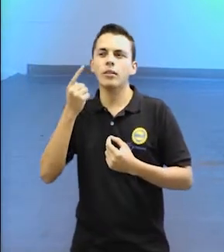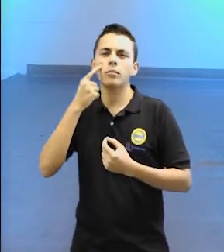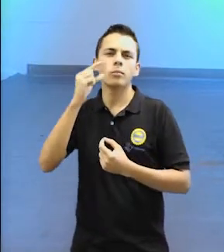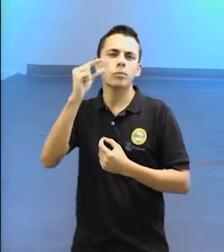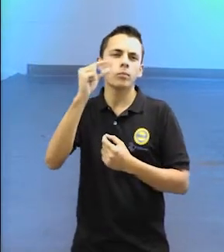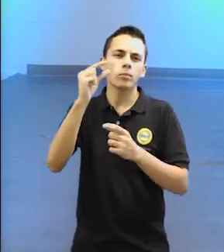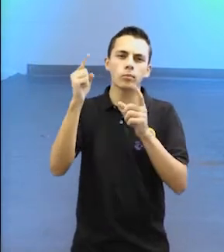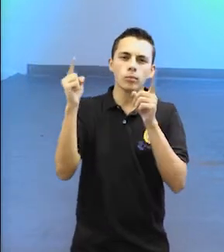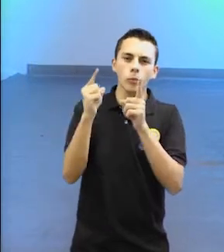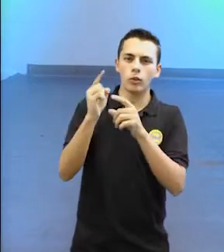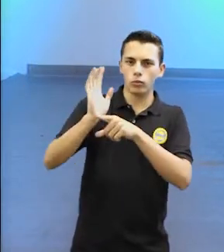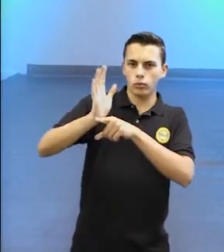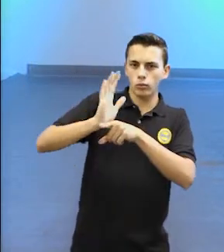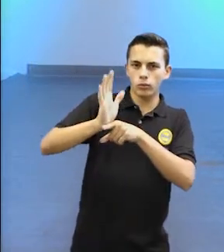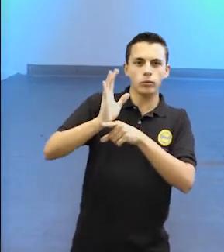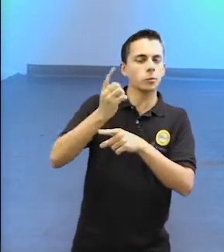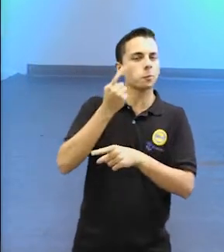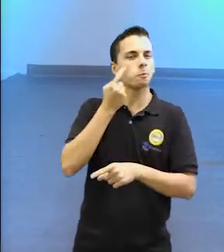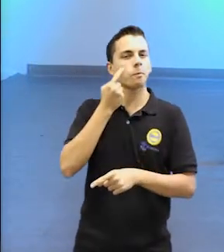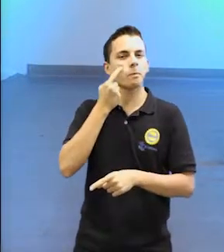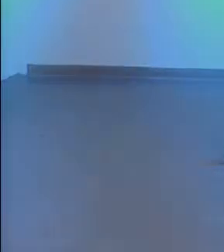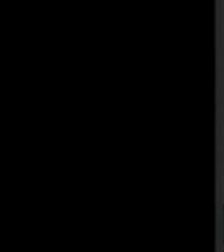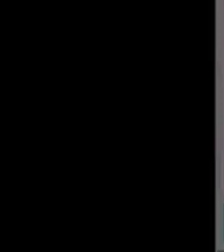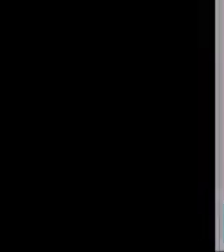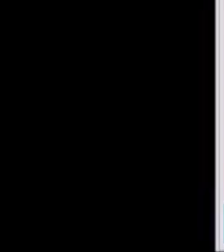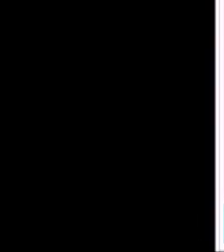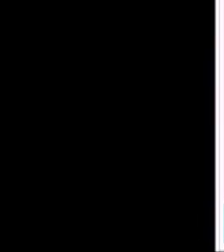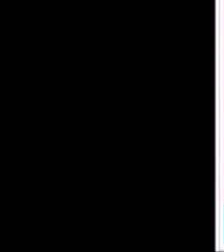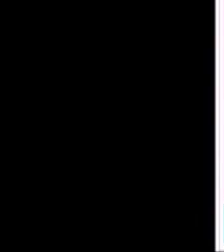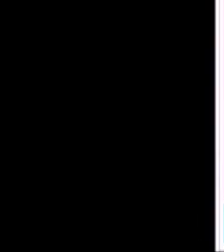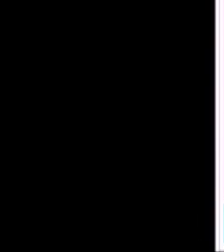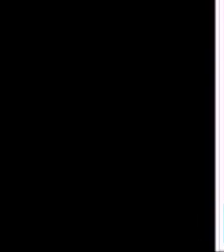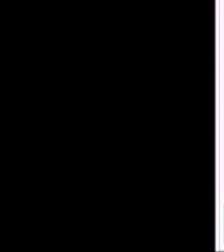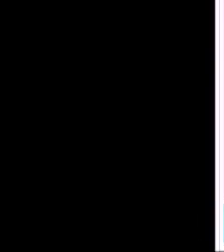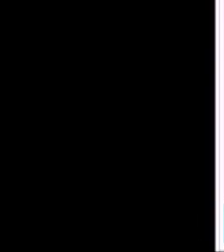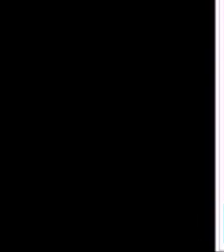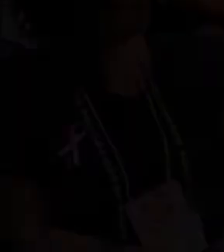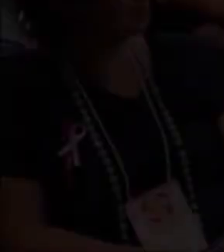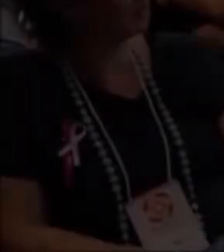um pedacinho para vocês verem? Vamos colocar.